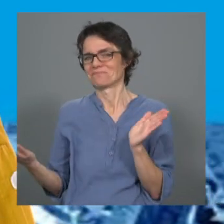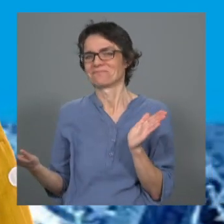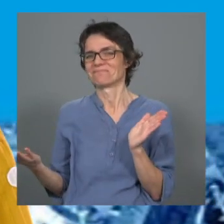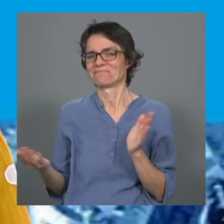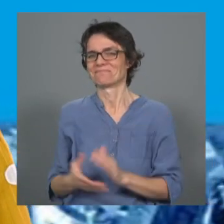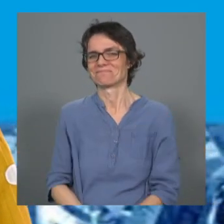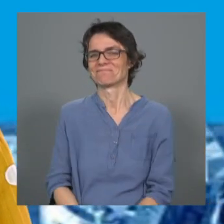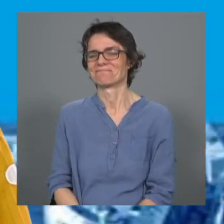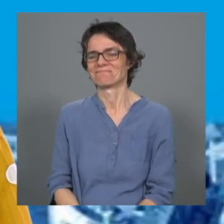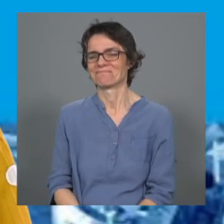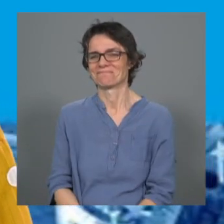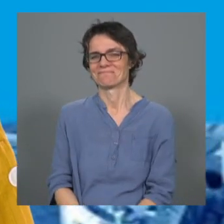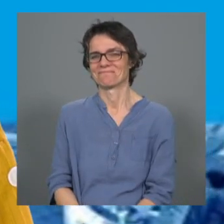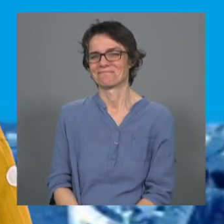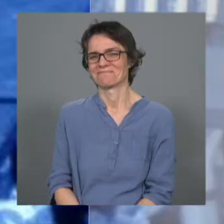foi conseguido.